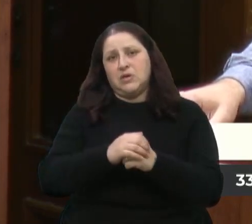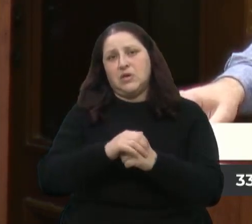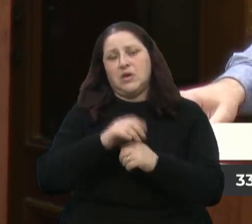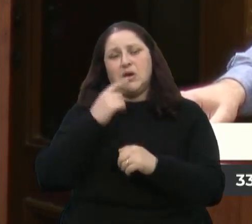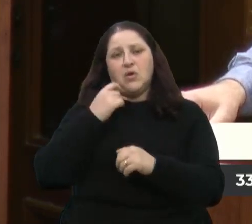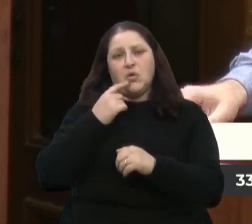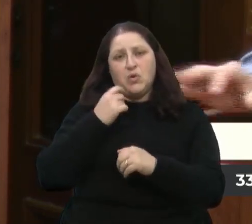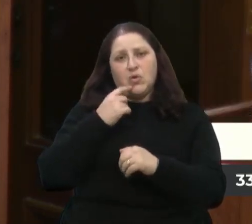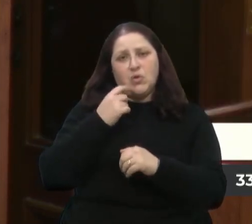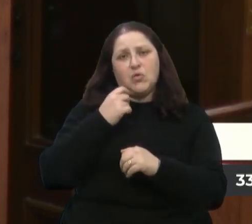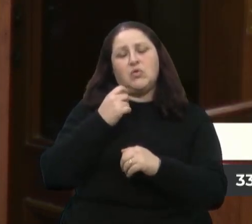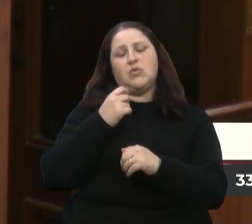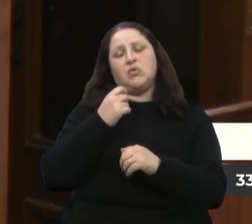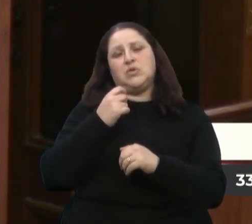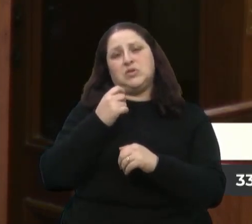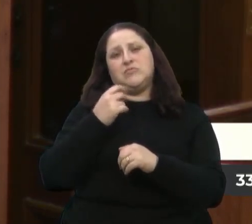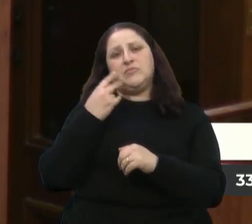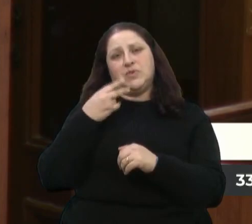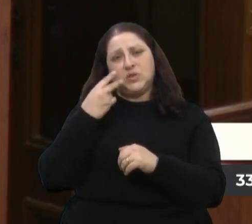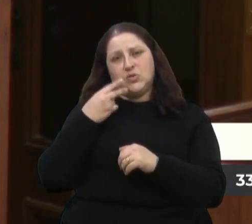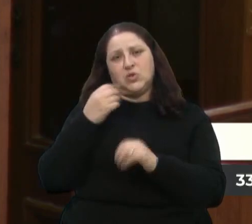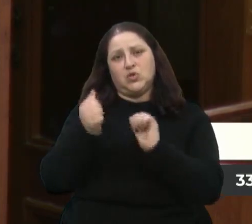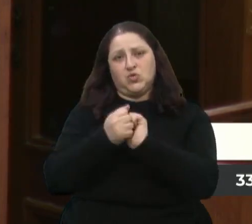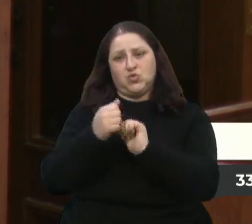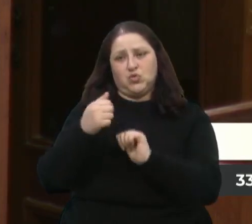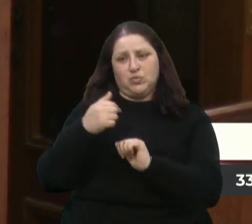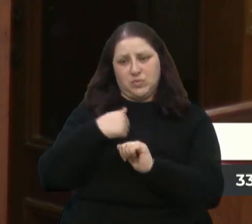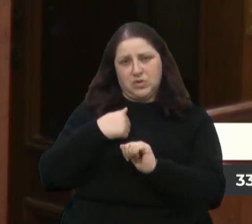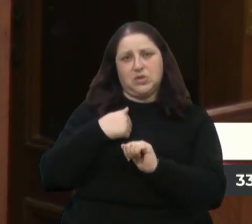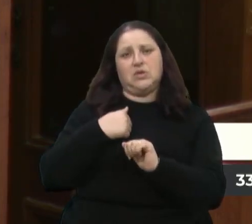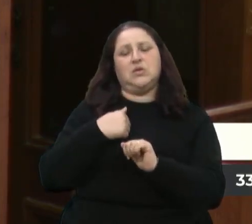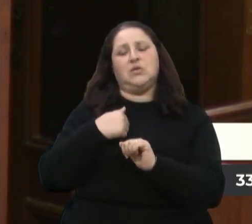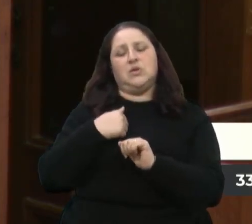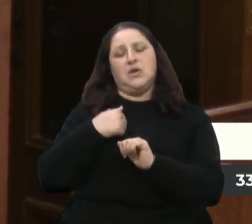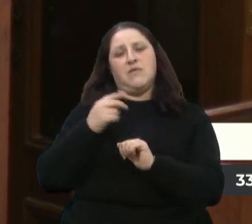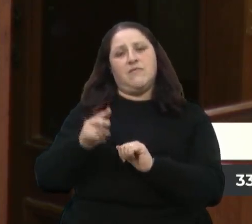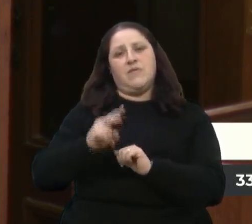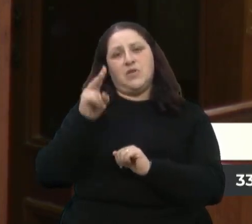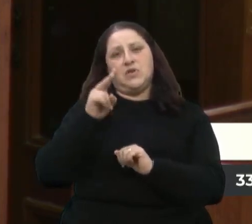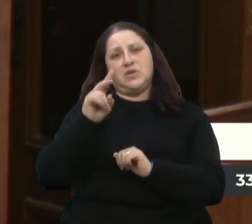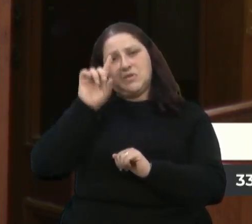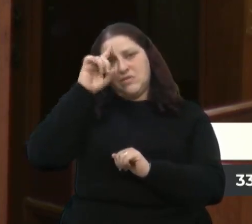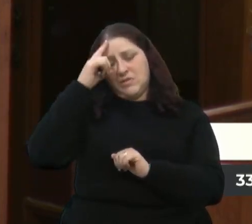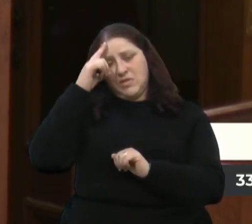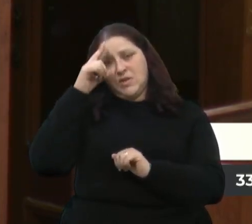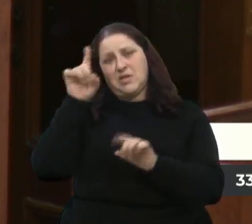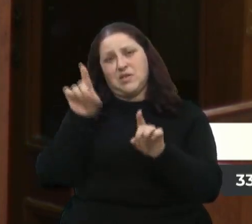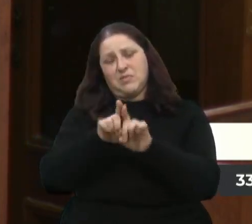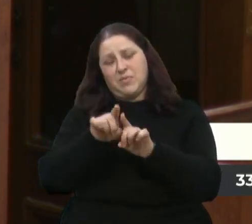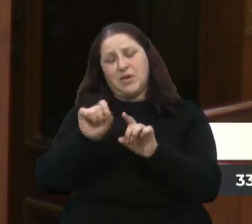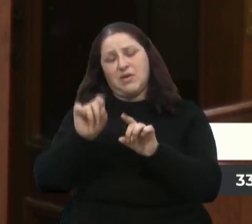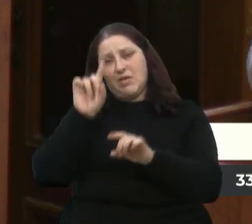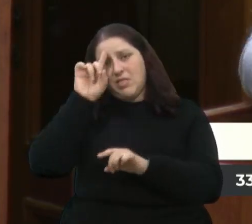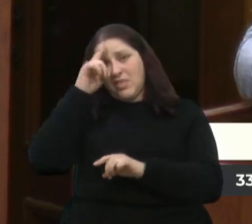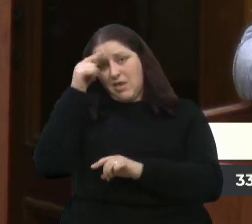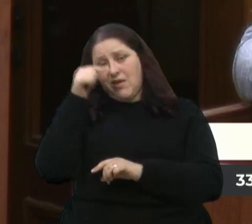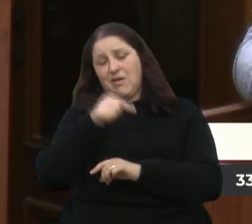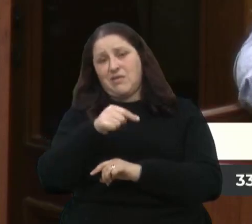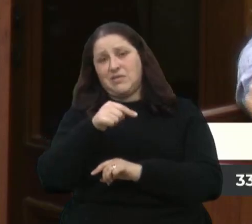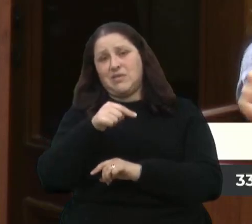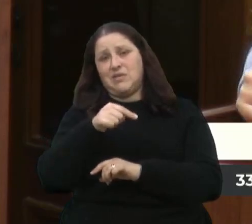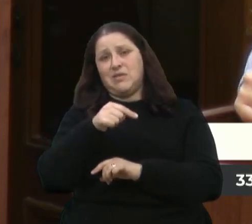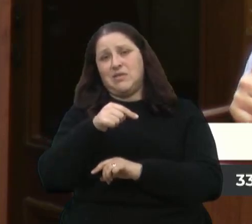da bancada e outros vereadores, valorizam por demais essas iniciativas. E, aliás, iniciativas